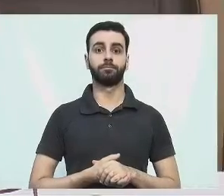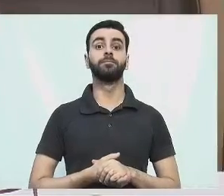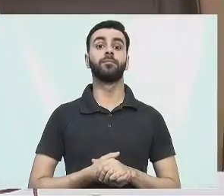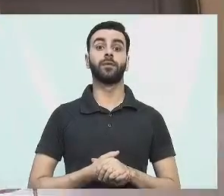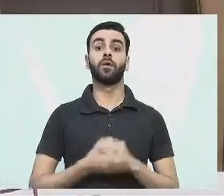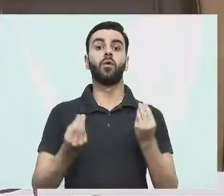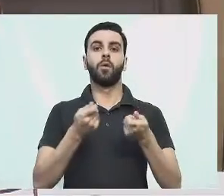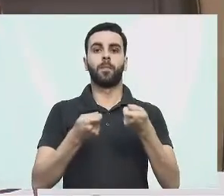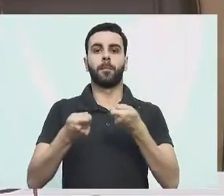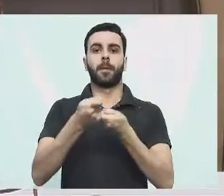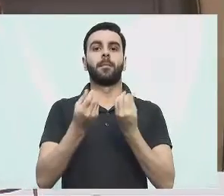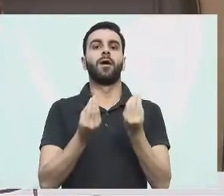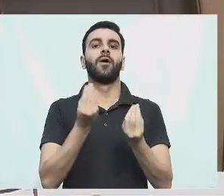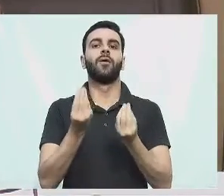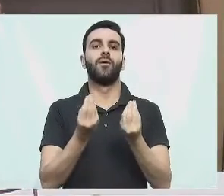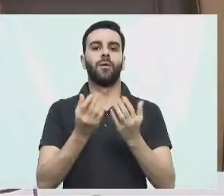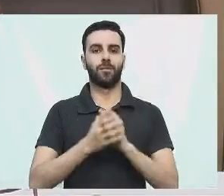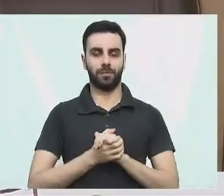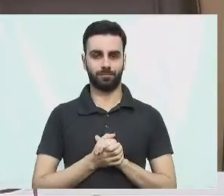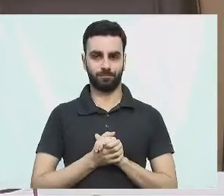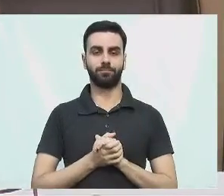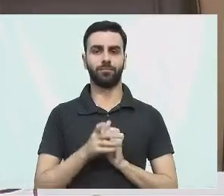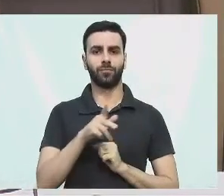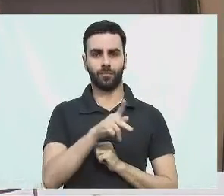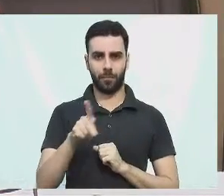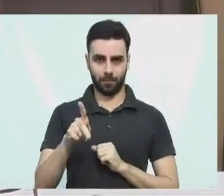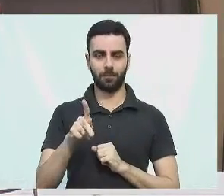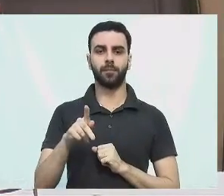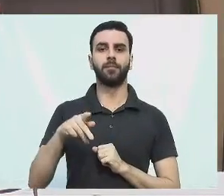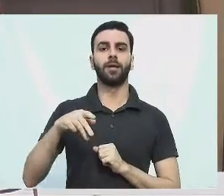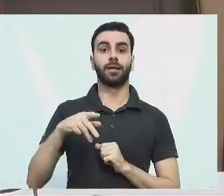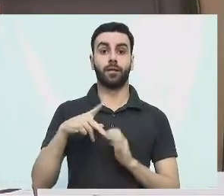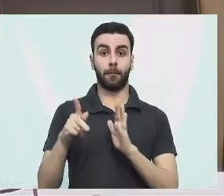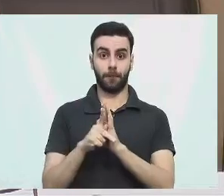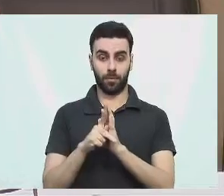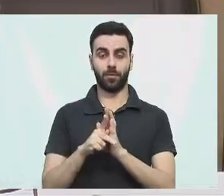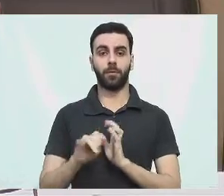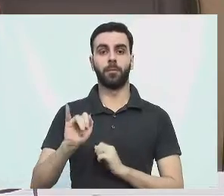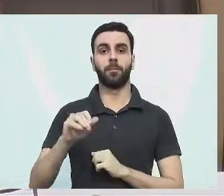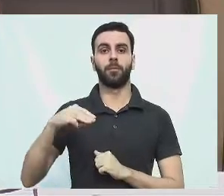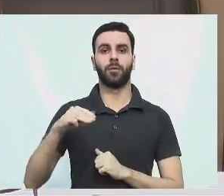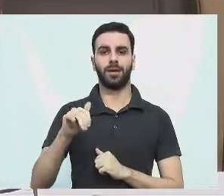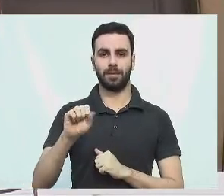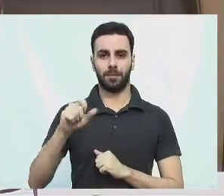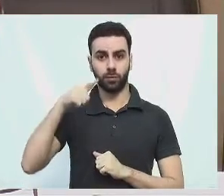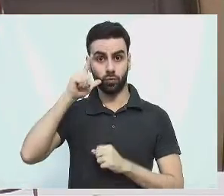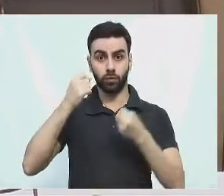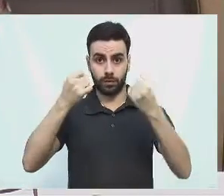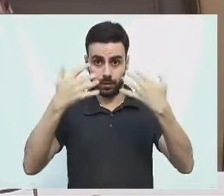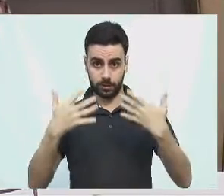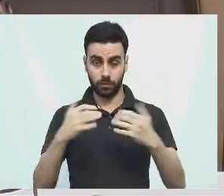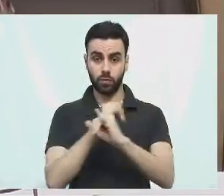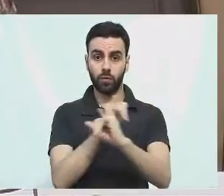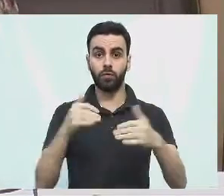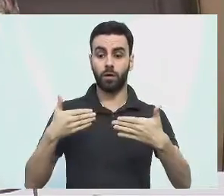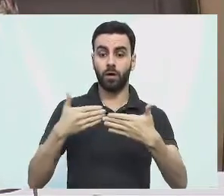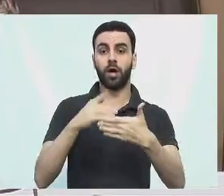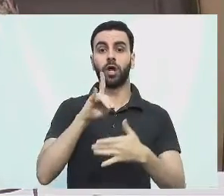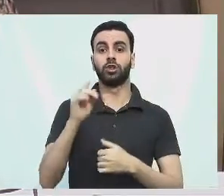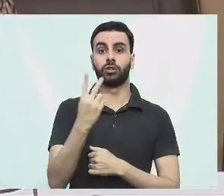de gestão. O presidente Marcos foi muito claro aqui, quando ele acenou que dia